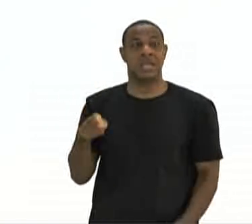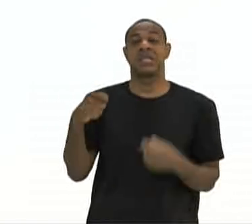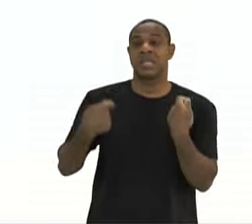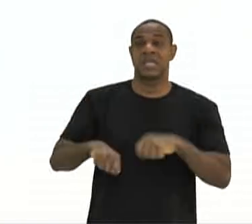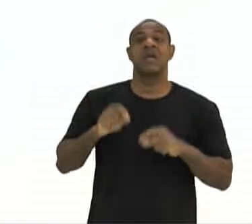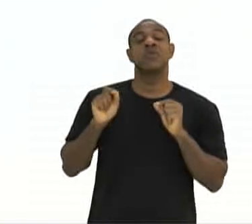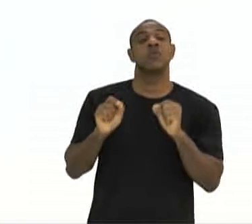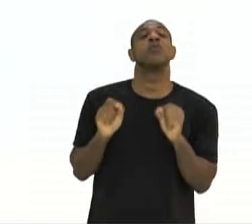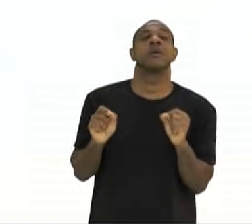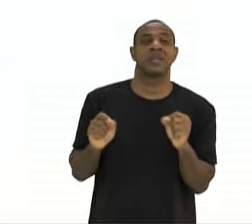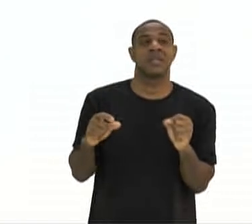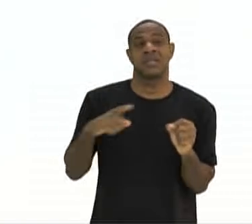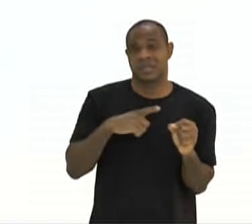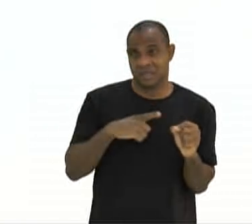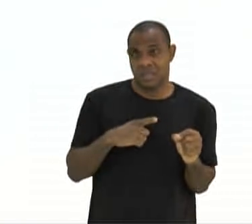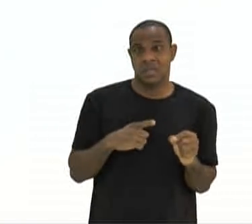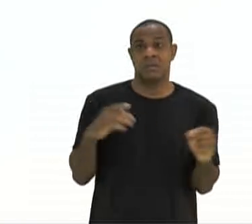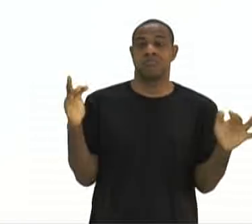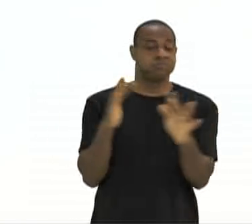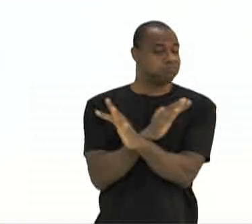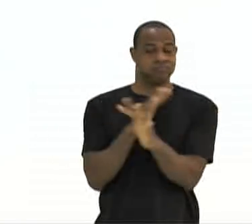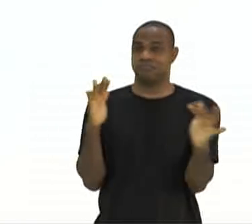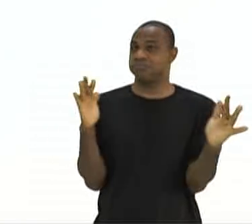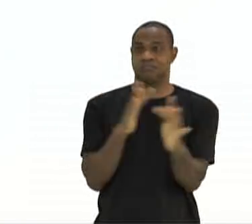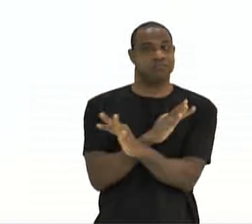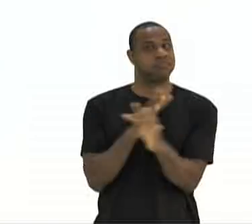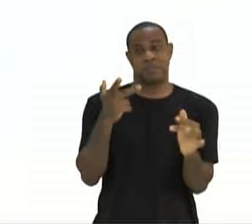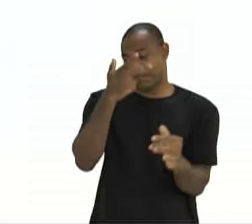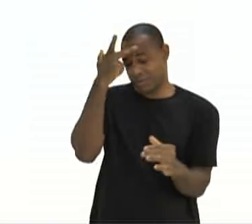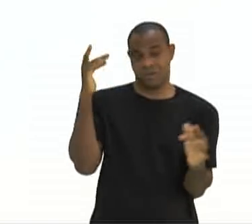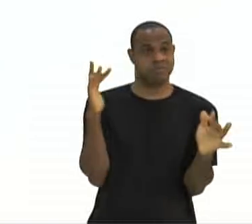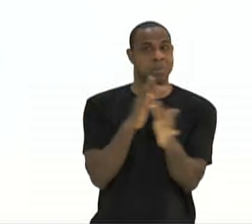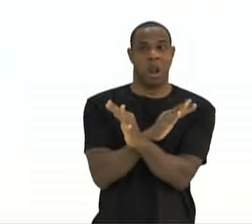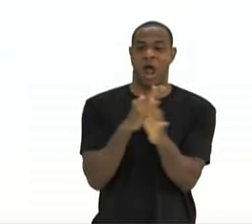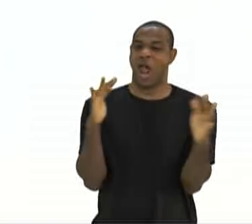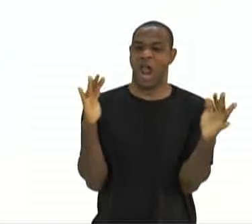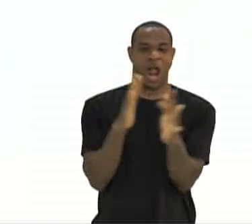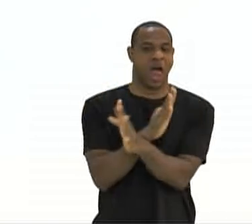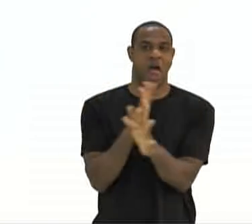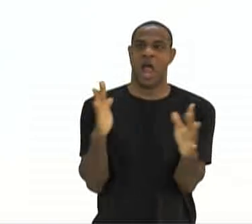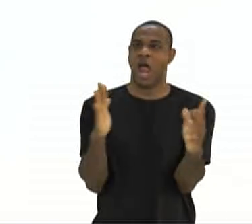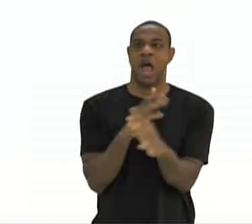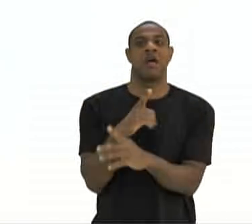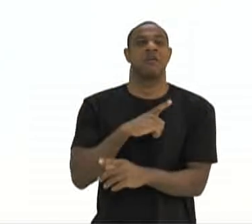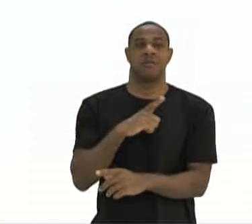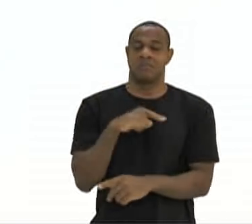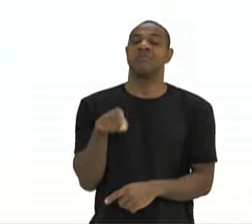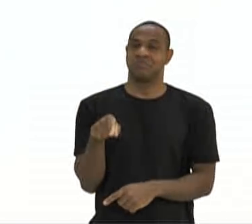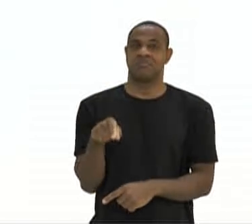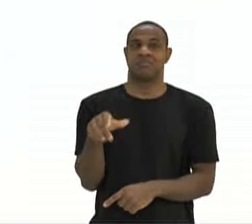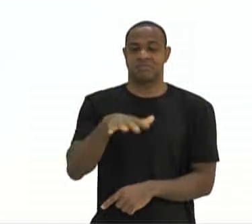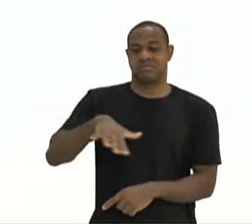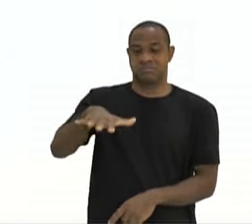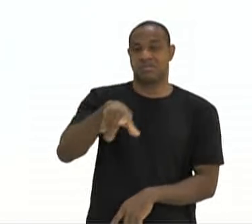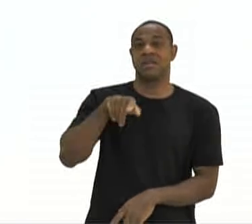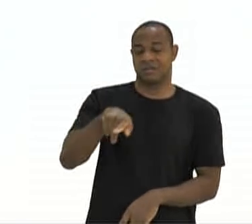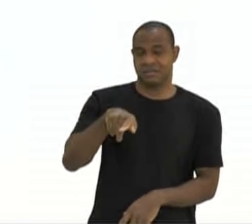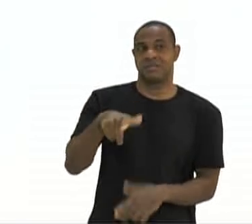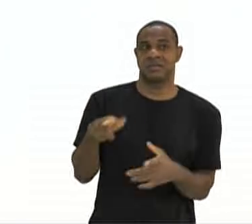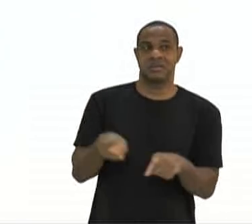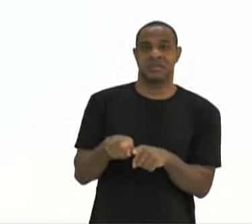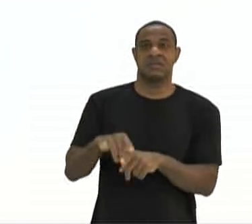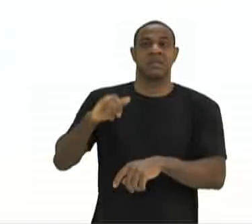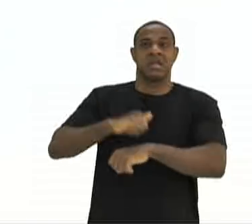então e haverá uma circulação muito maior de pessoas e de mercadorias nesta área, nesses aeroportos,